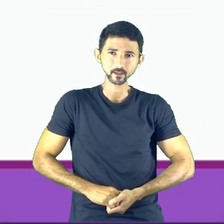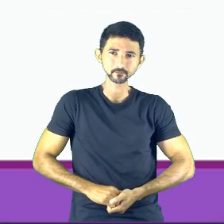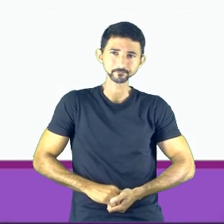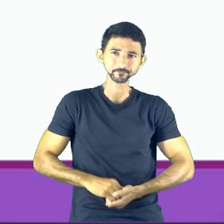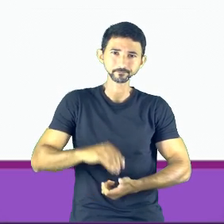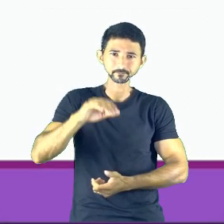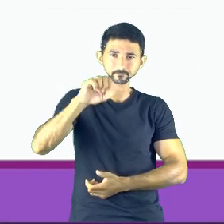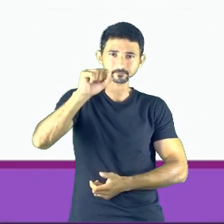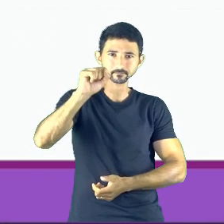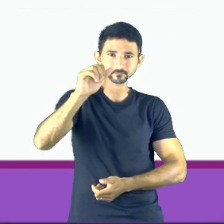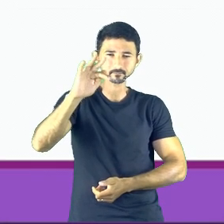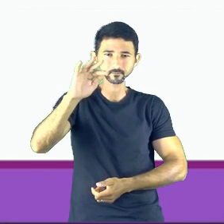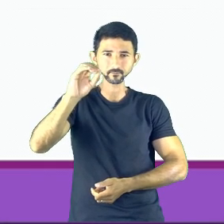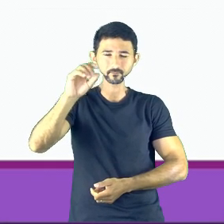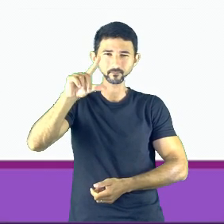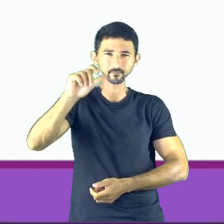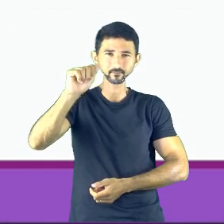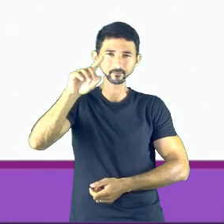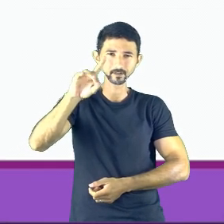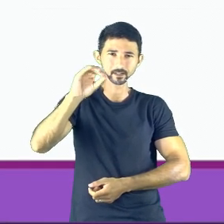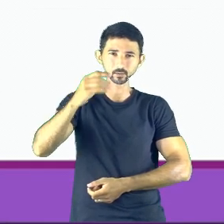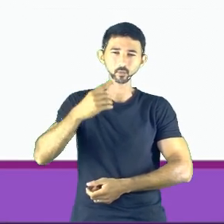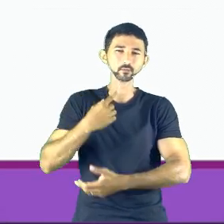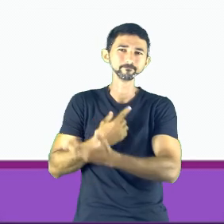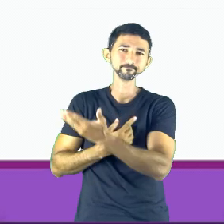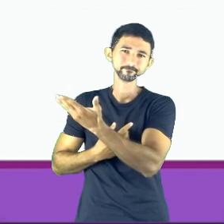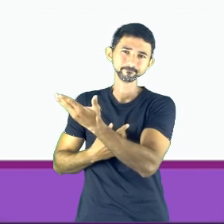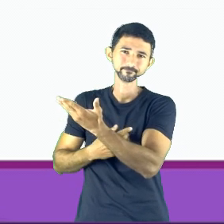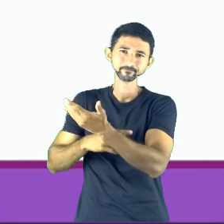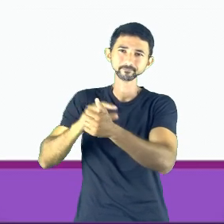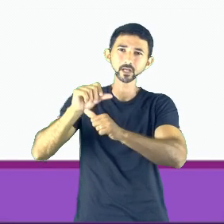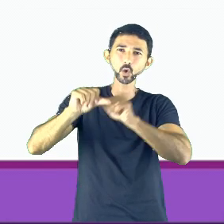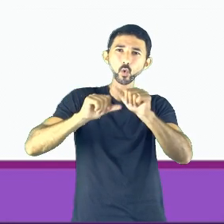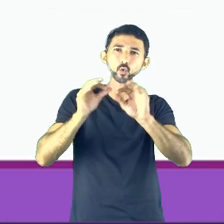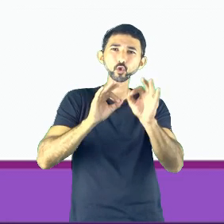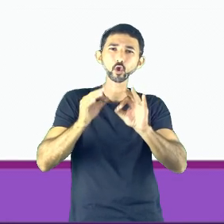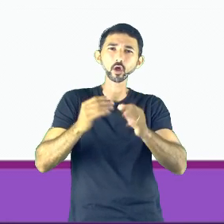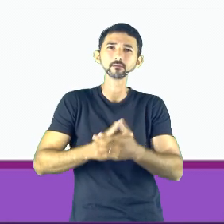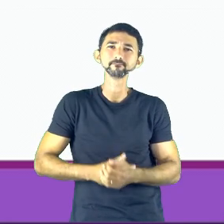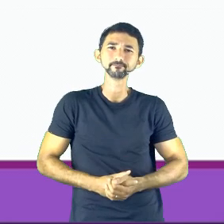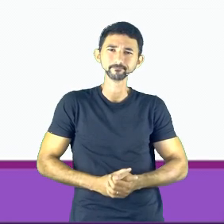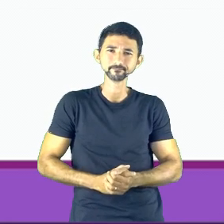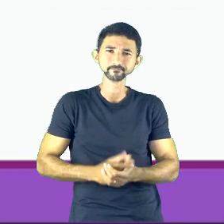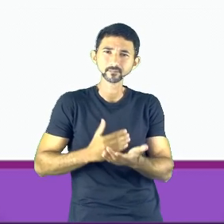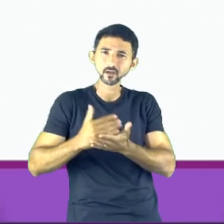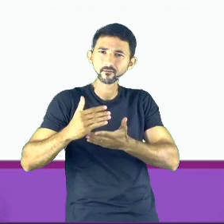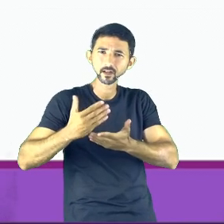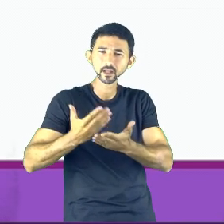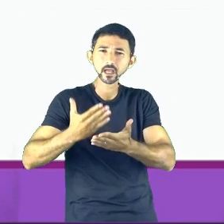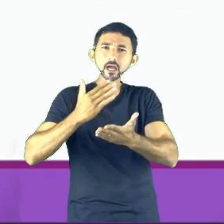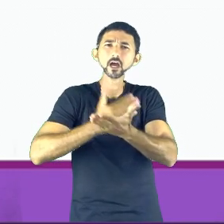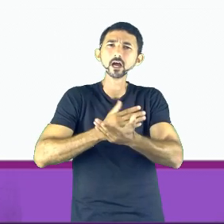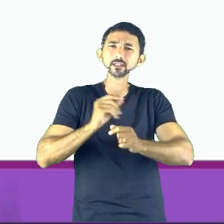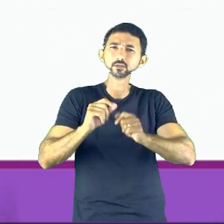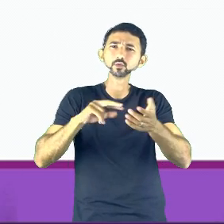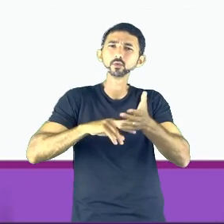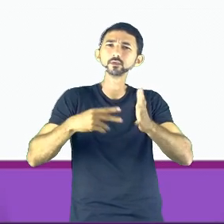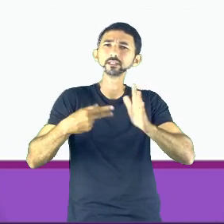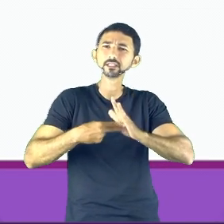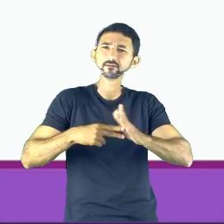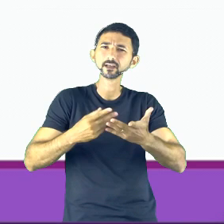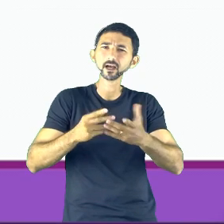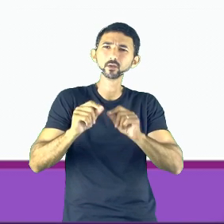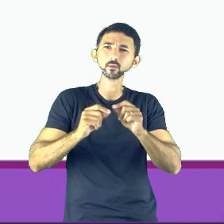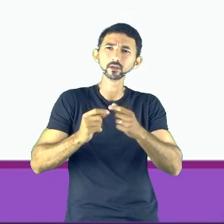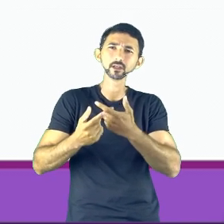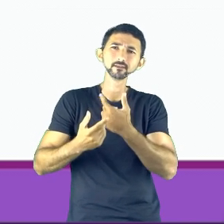a palavra destacada é esfolado, como vocês podem bem ver aí. Eu lembro para vocês que eu até falei um pouco adiante, um pouco antes,